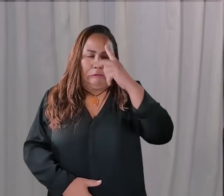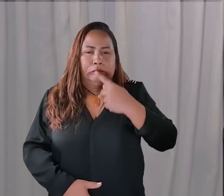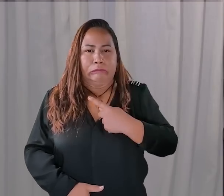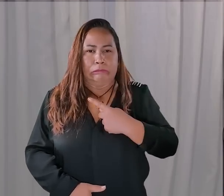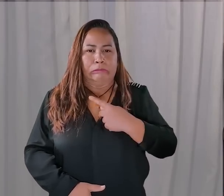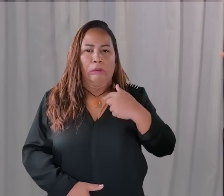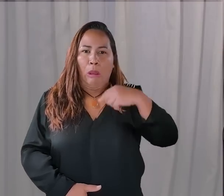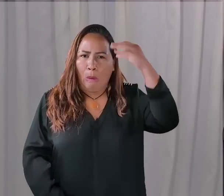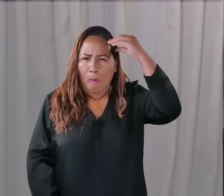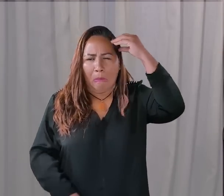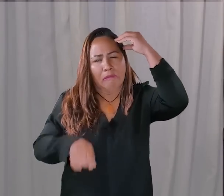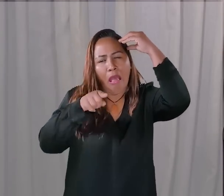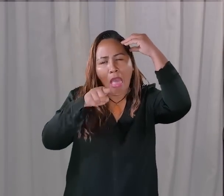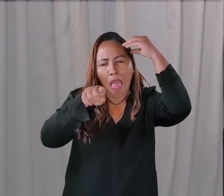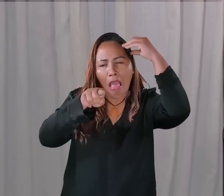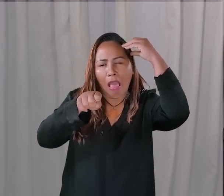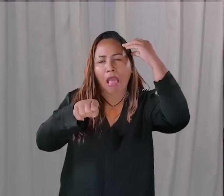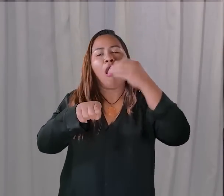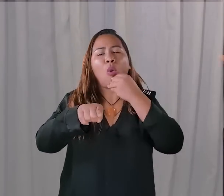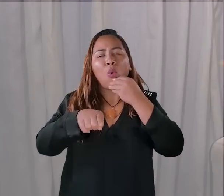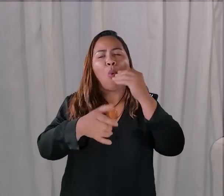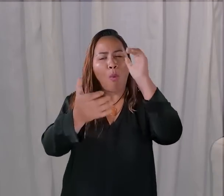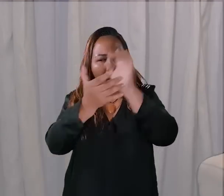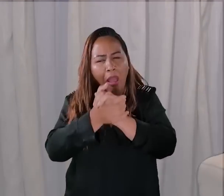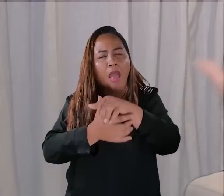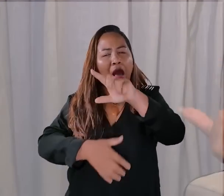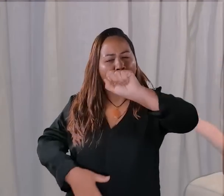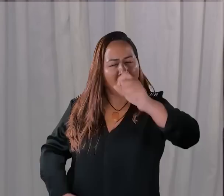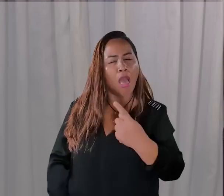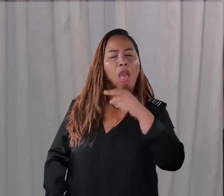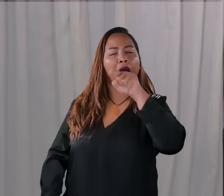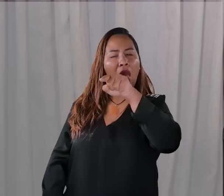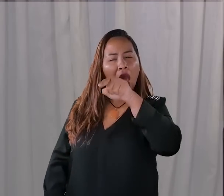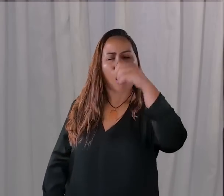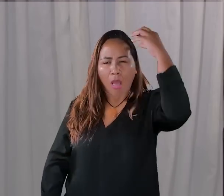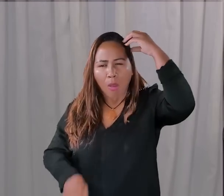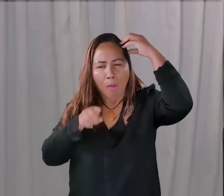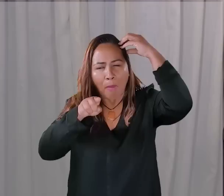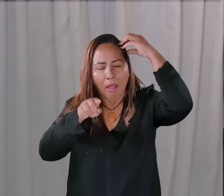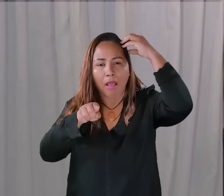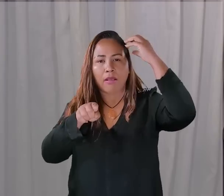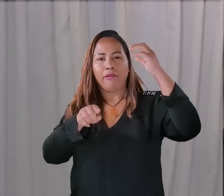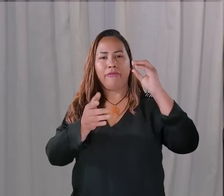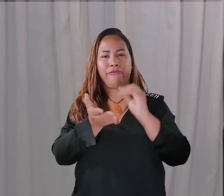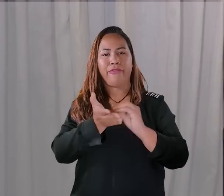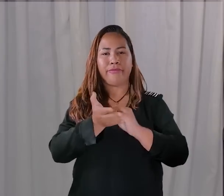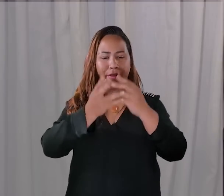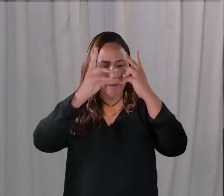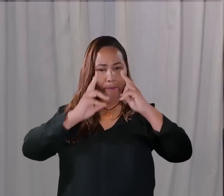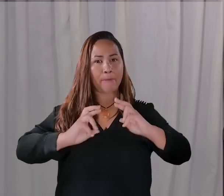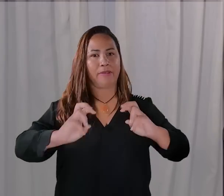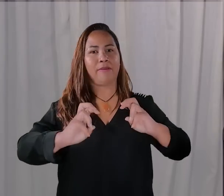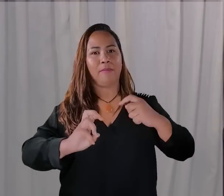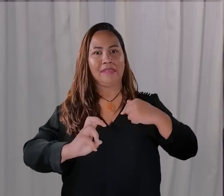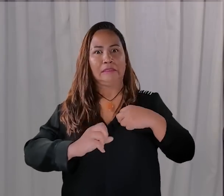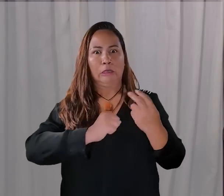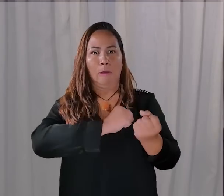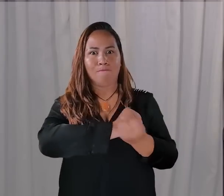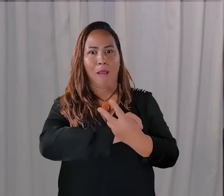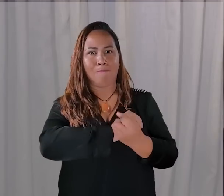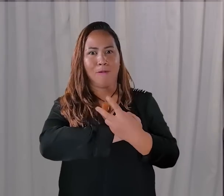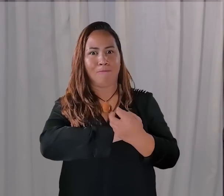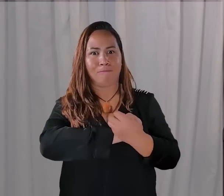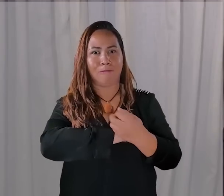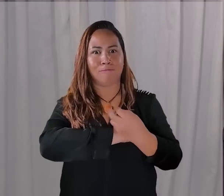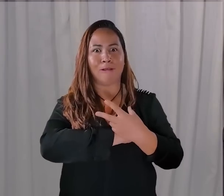meu ex, porque as dívidas que ele deixou, porque ele, ele, ele... E eu não percebia o quanto eu me envenenava com as minhas próprias palavras